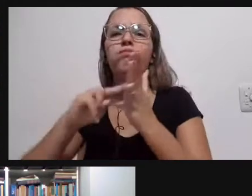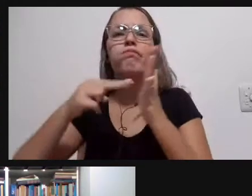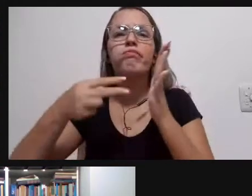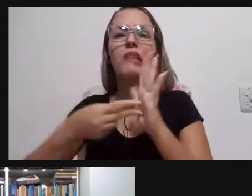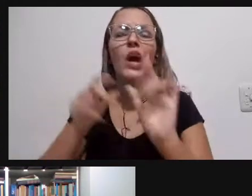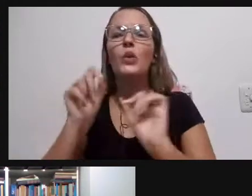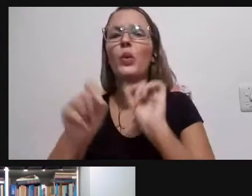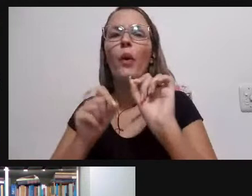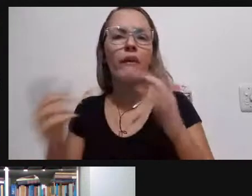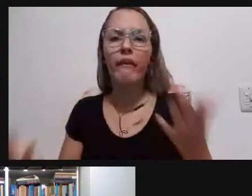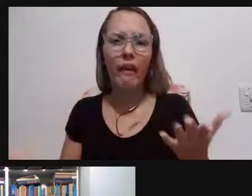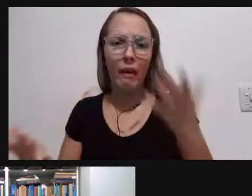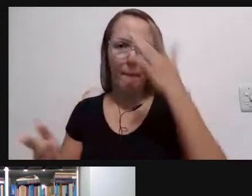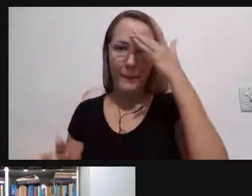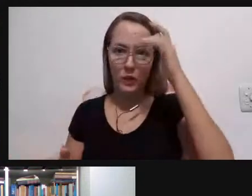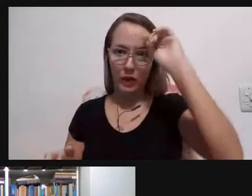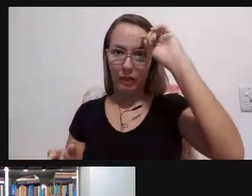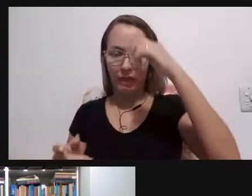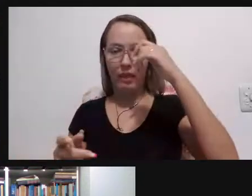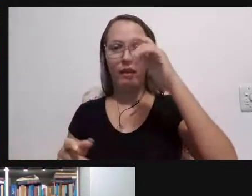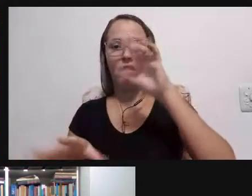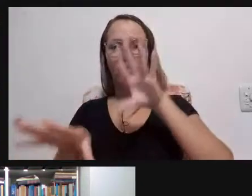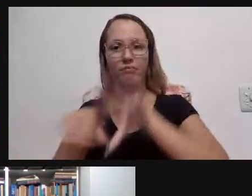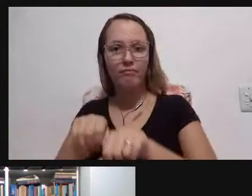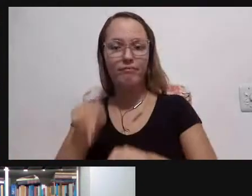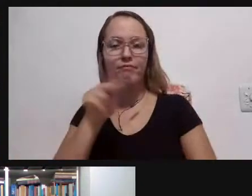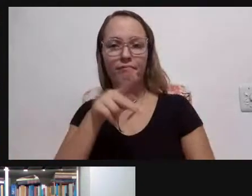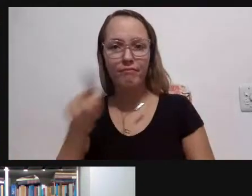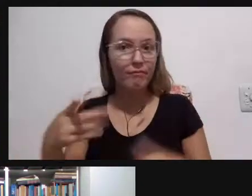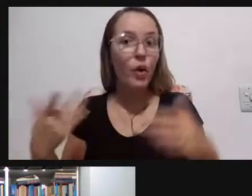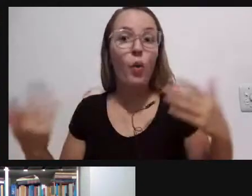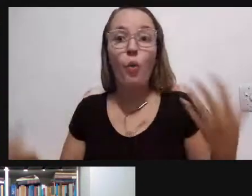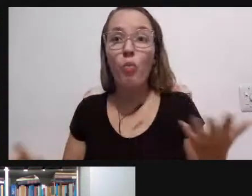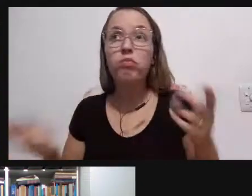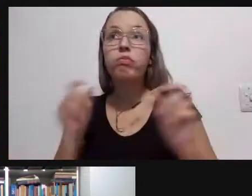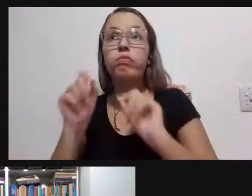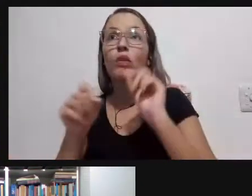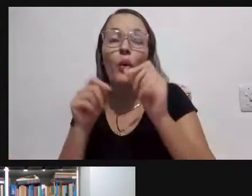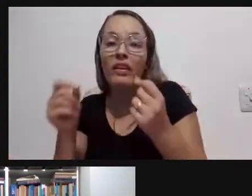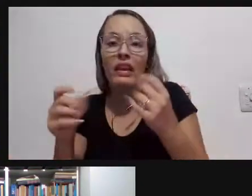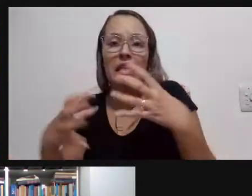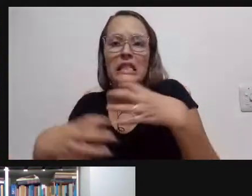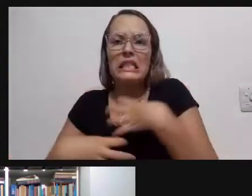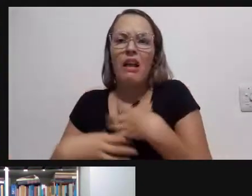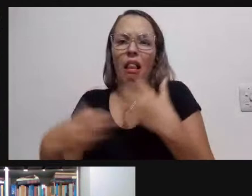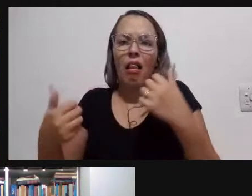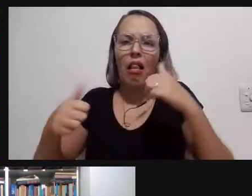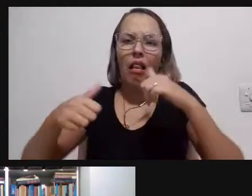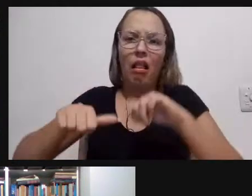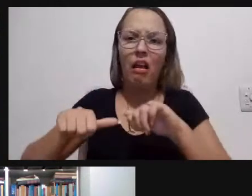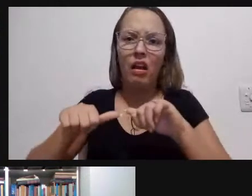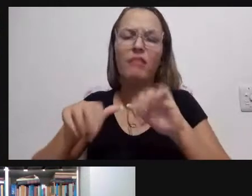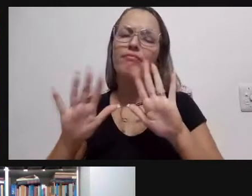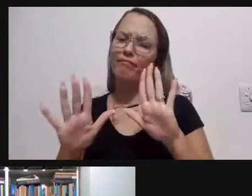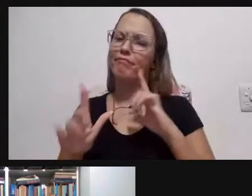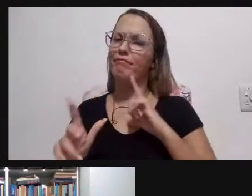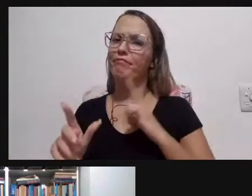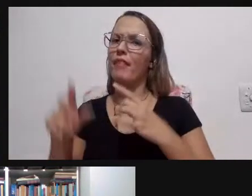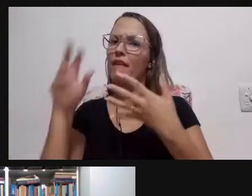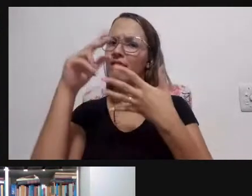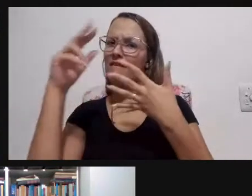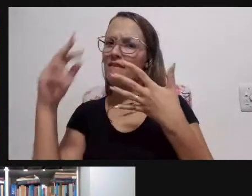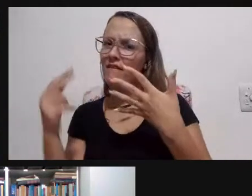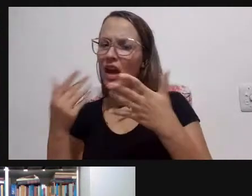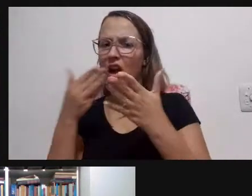os constrangimentos aos quais ela está sujeita? Então, aí você tem uma série de trabalhos que dá para ir. A Coema, né? Esse trabalho